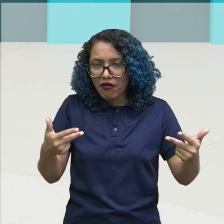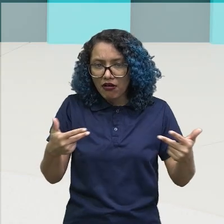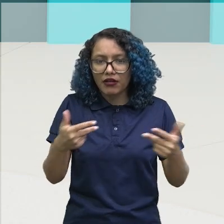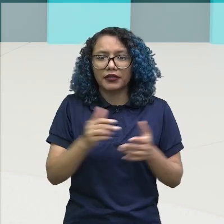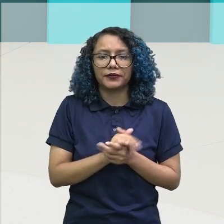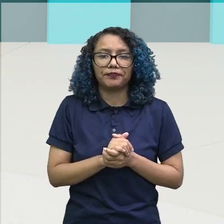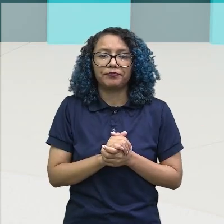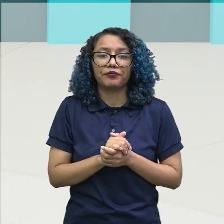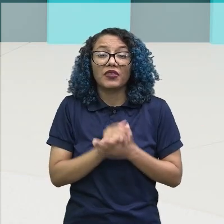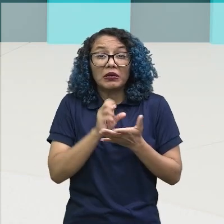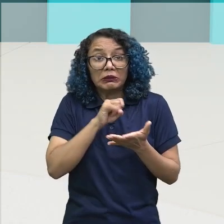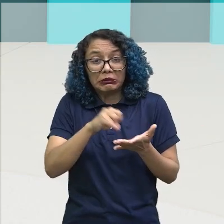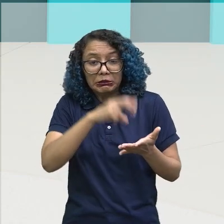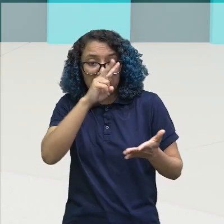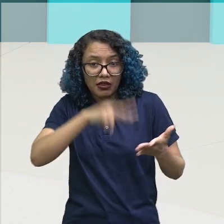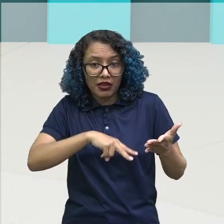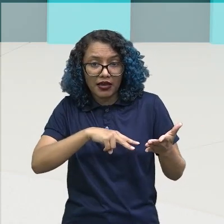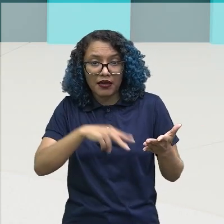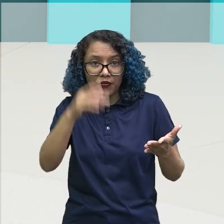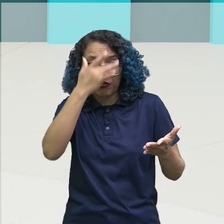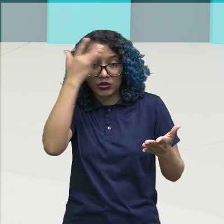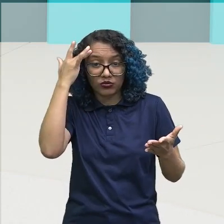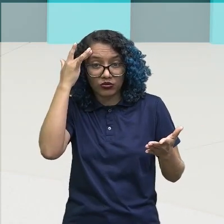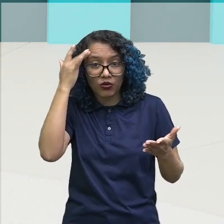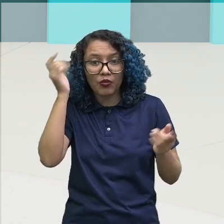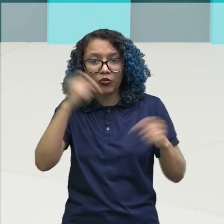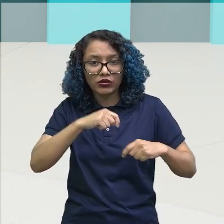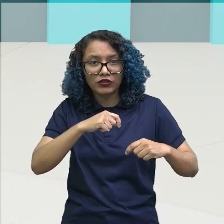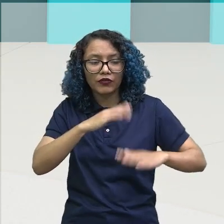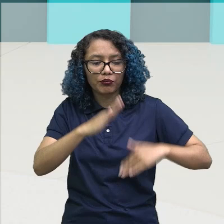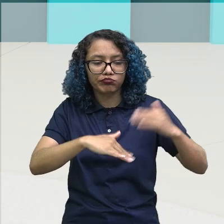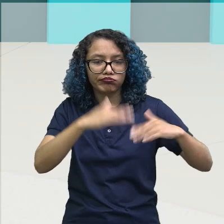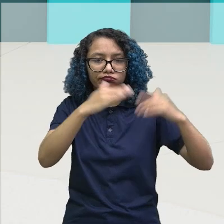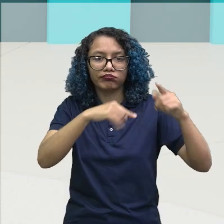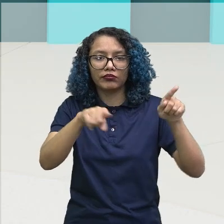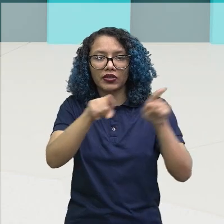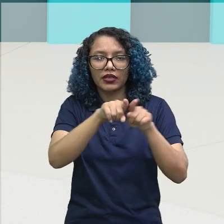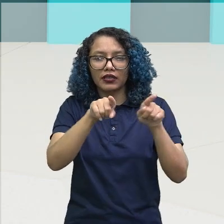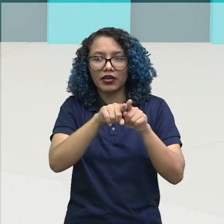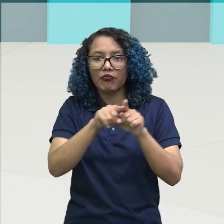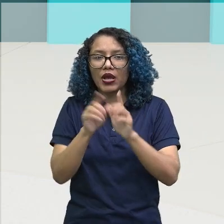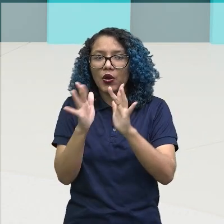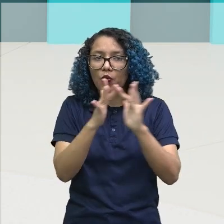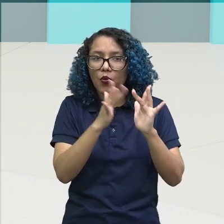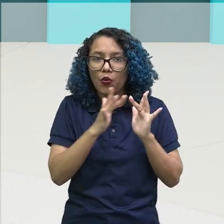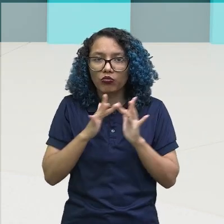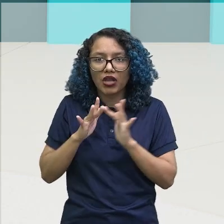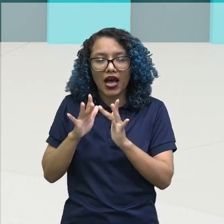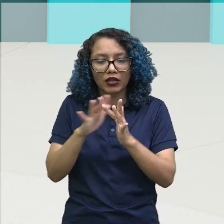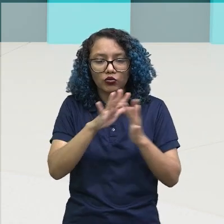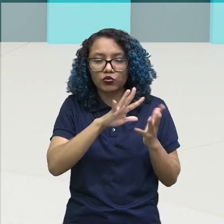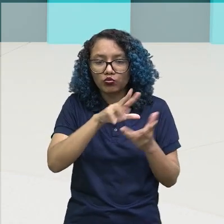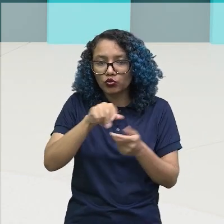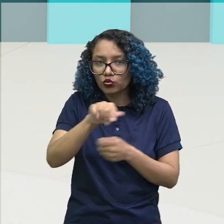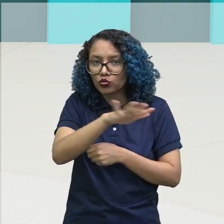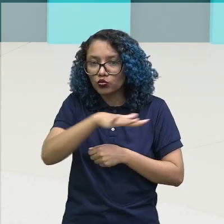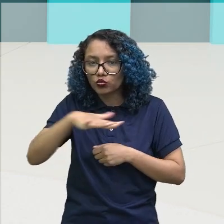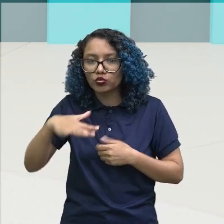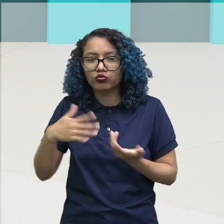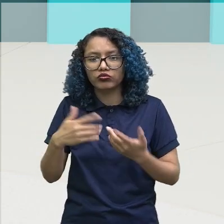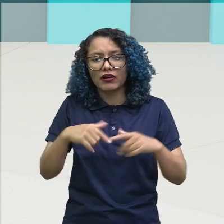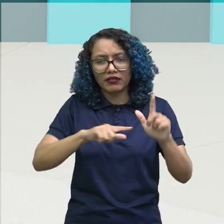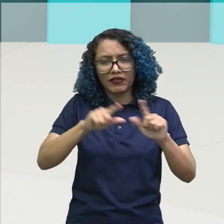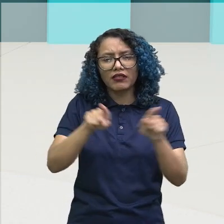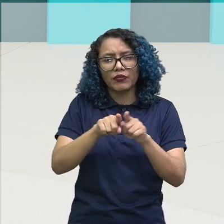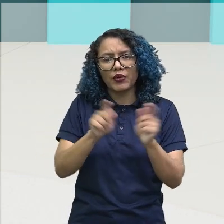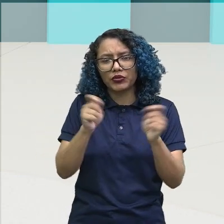Através da leitura, o ser humano cresce e toma contato com o universo. A televisão pode ajudar